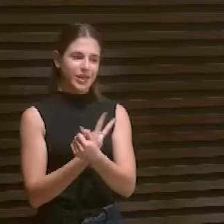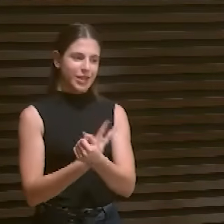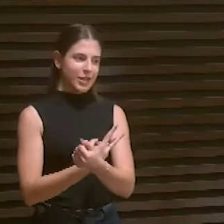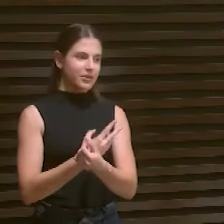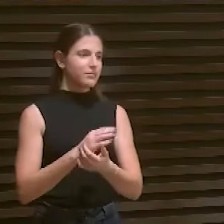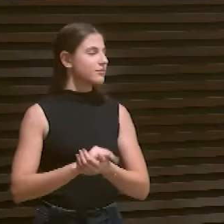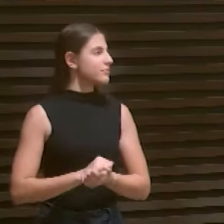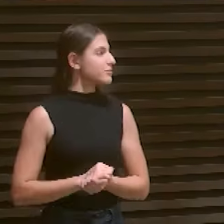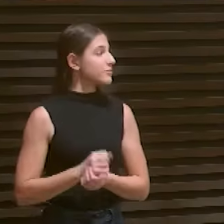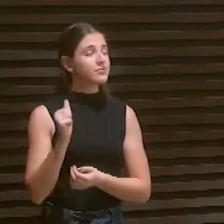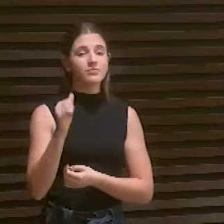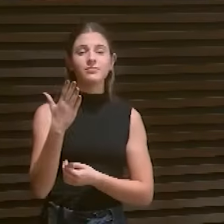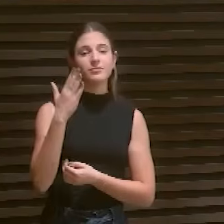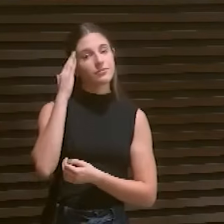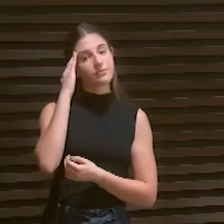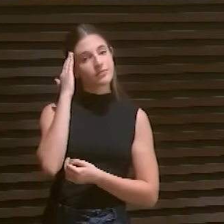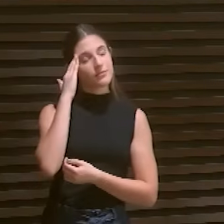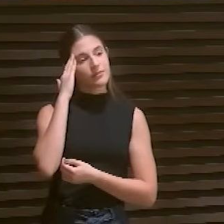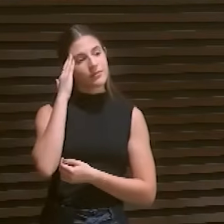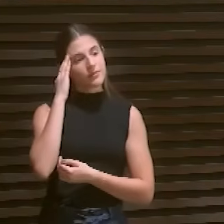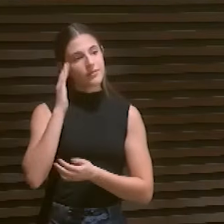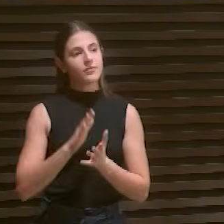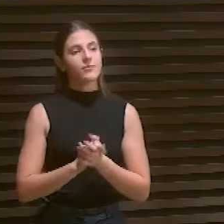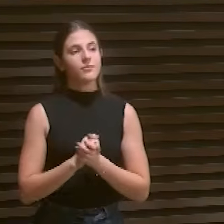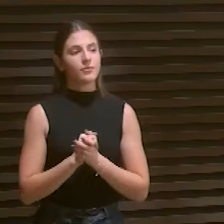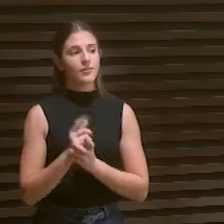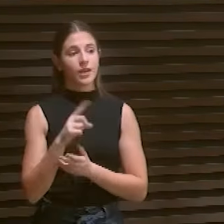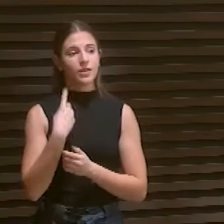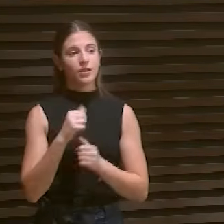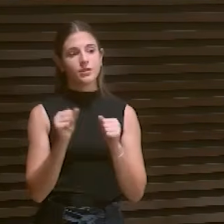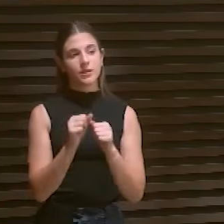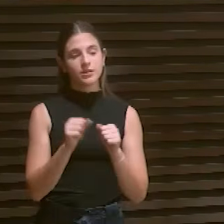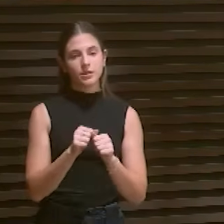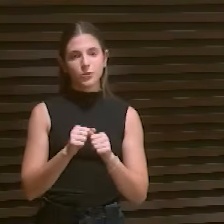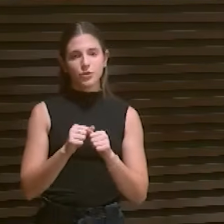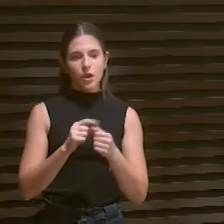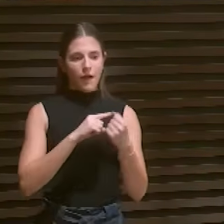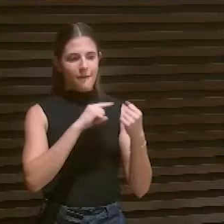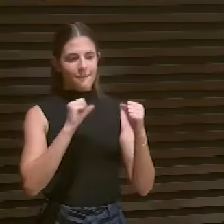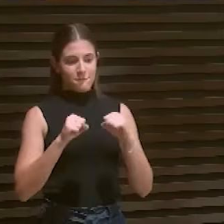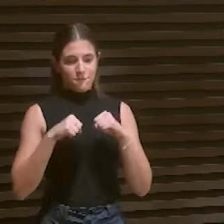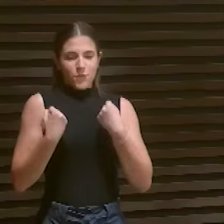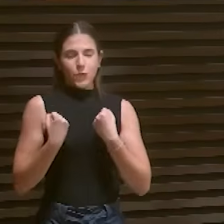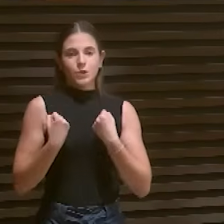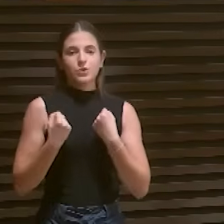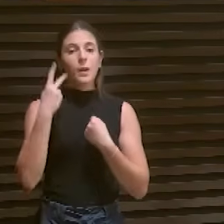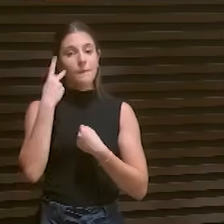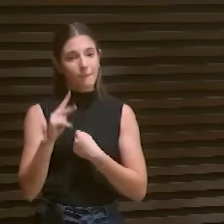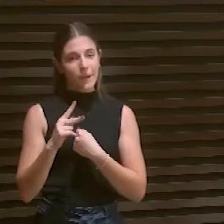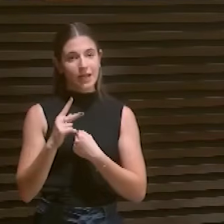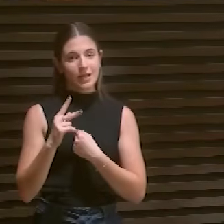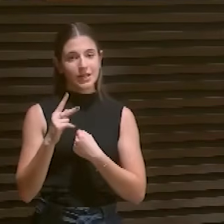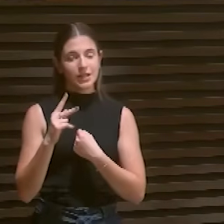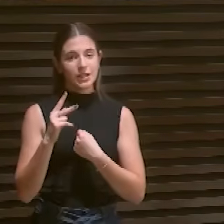Então, eu sei que muitas vezes a gente faz um esforço para tentar colocar